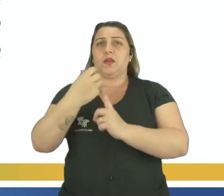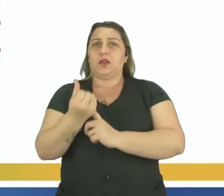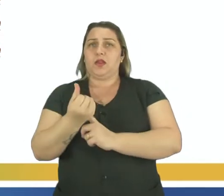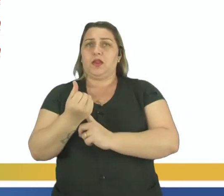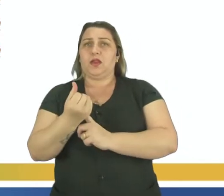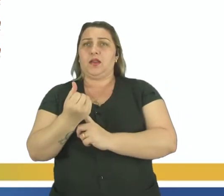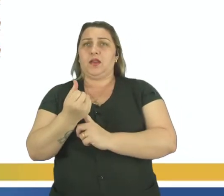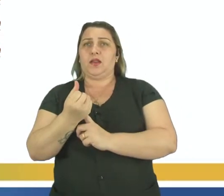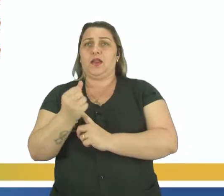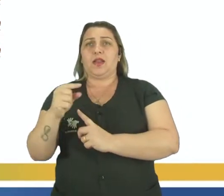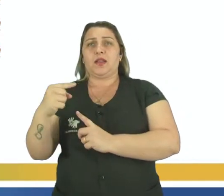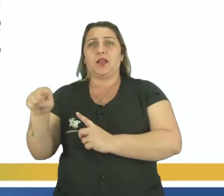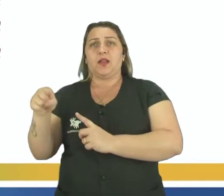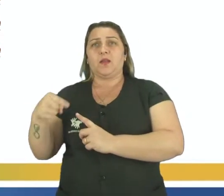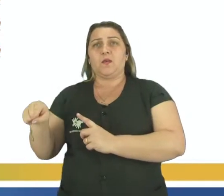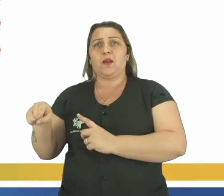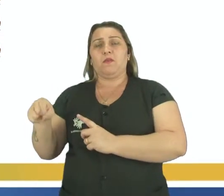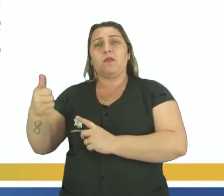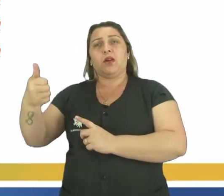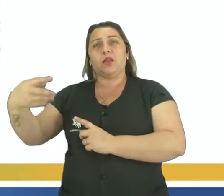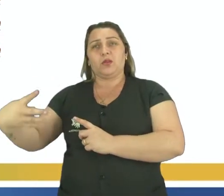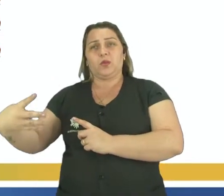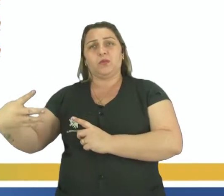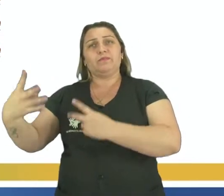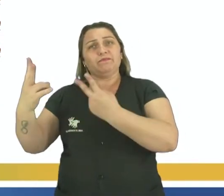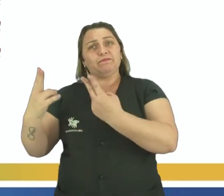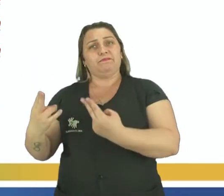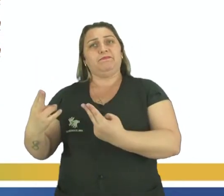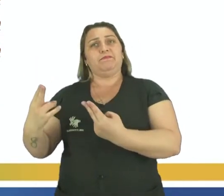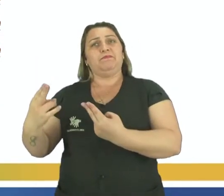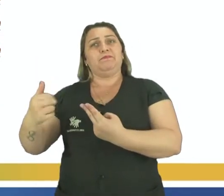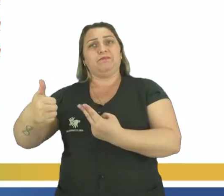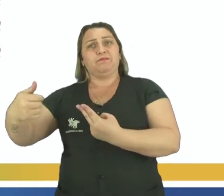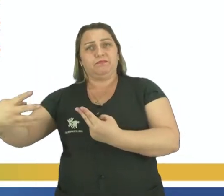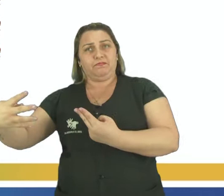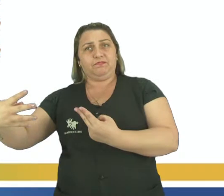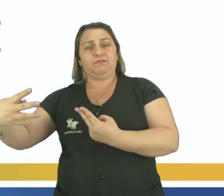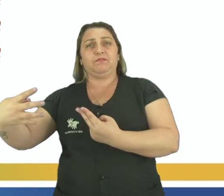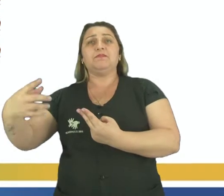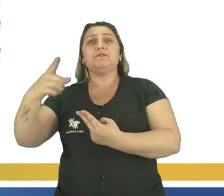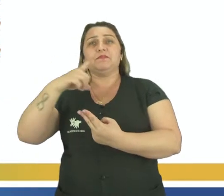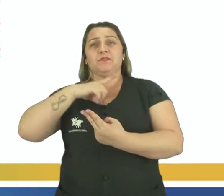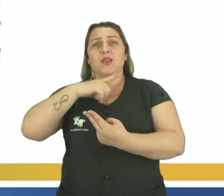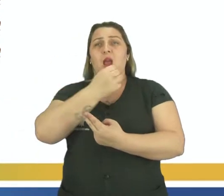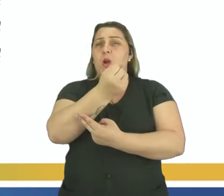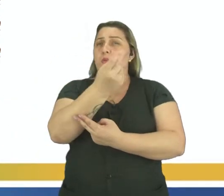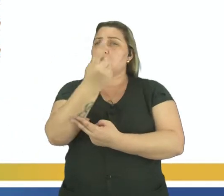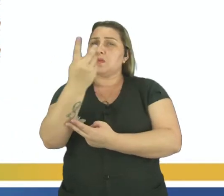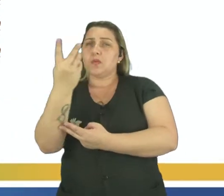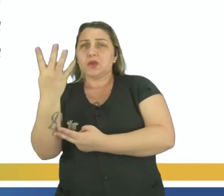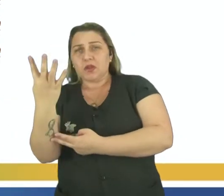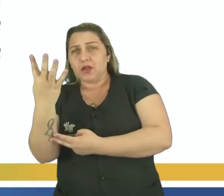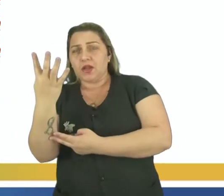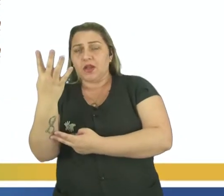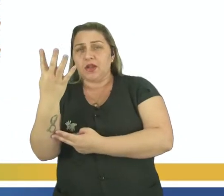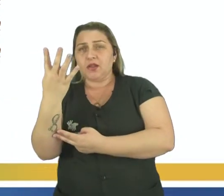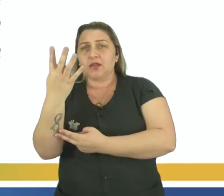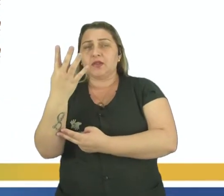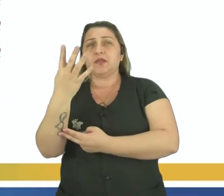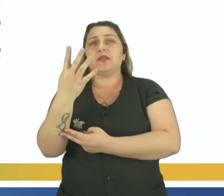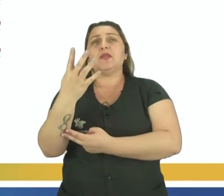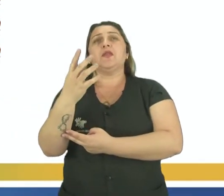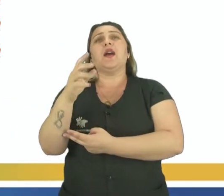6 e é igual a 14. Então, eu vou ter a quantidade, que é